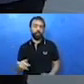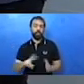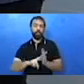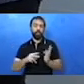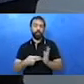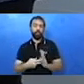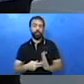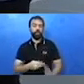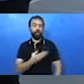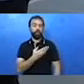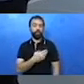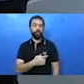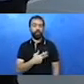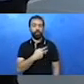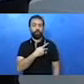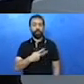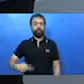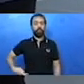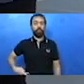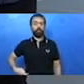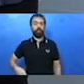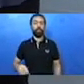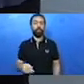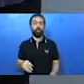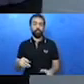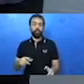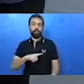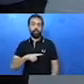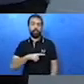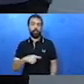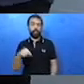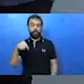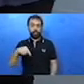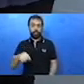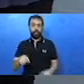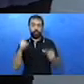essa bandeira, ela foi criada em 19 de novembro de